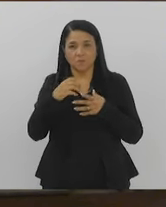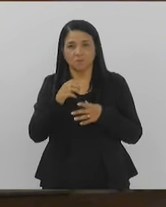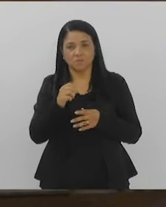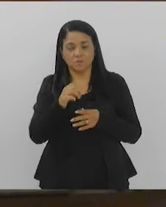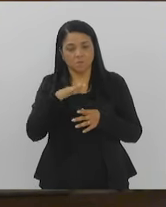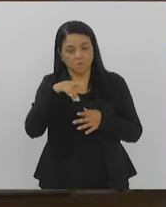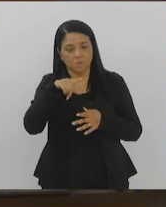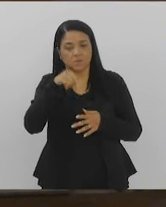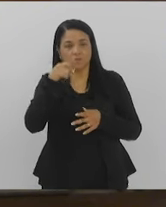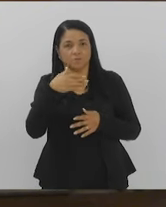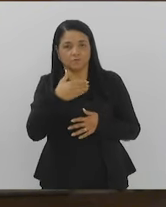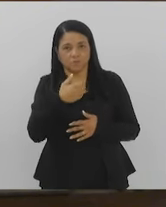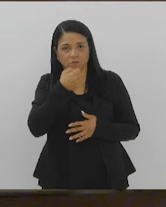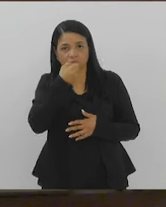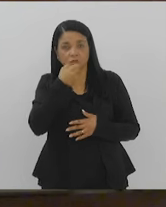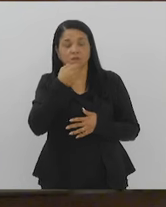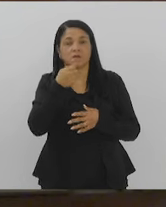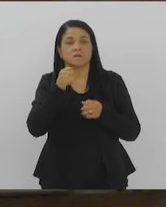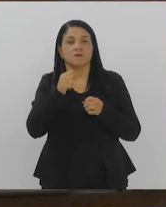a todos com a paz do Senhor.